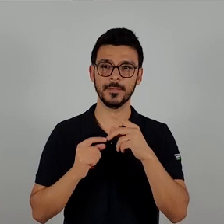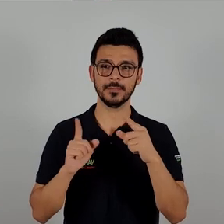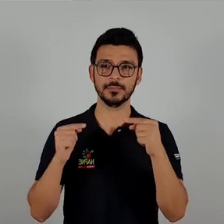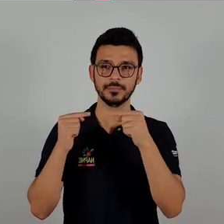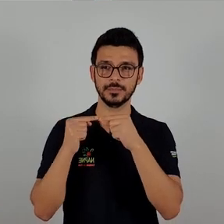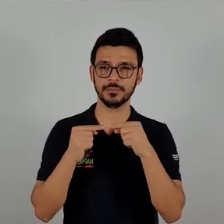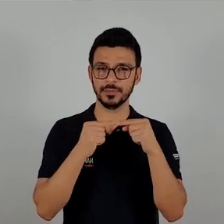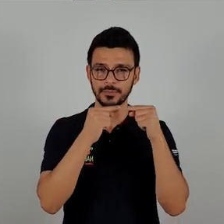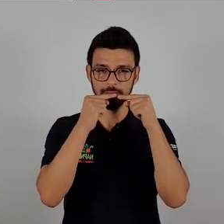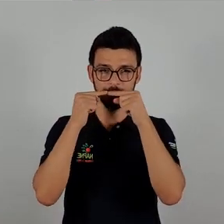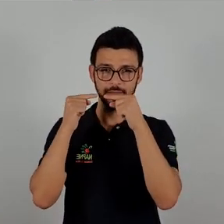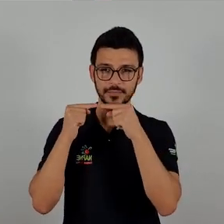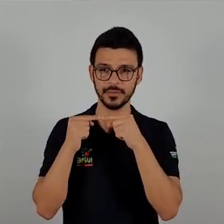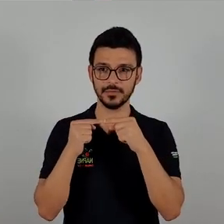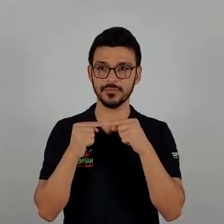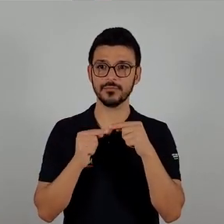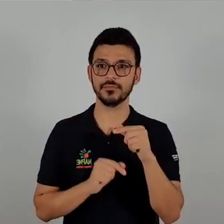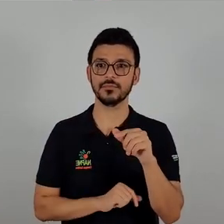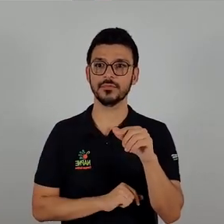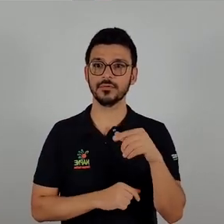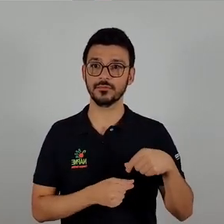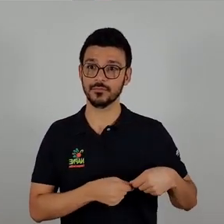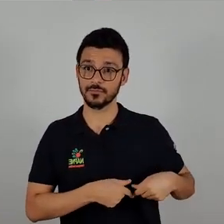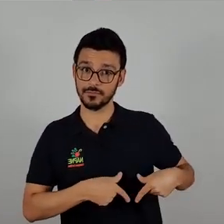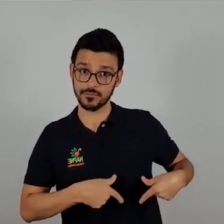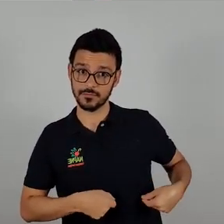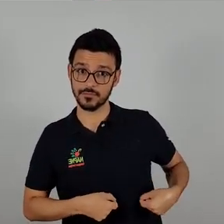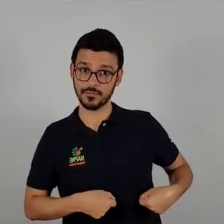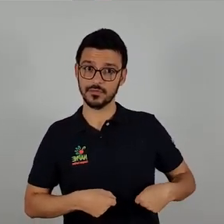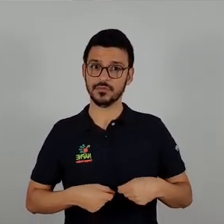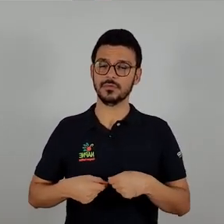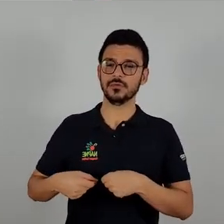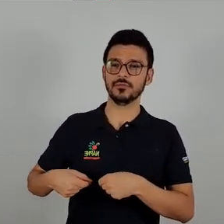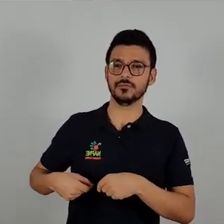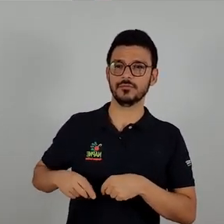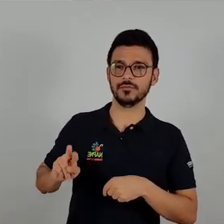baço e pâncreas estão relacionados no meio, e lá na base está o rim.